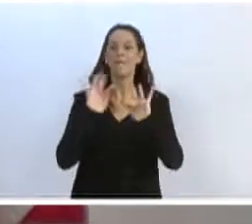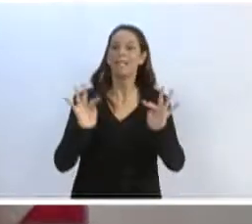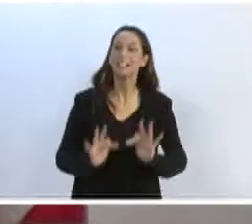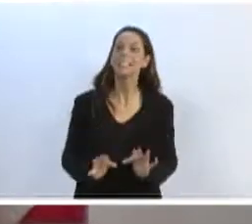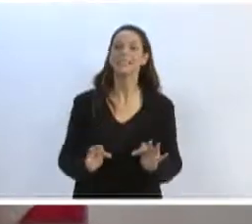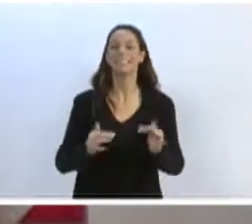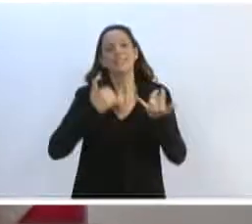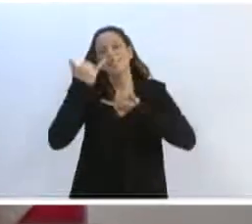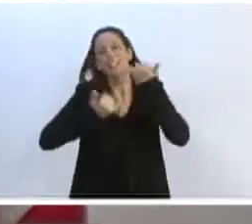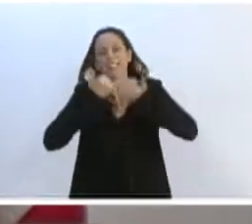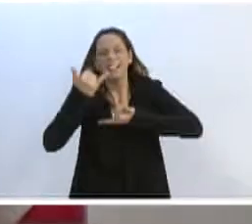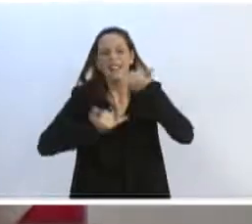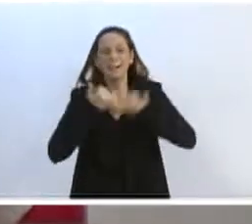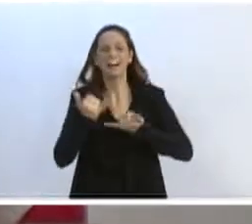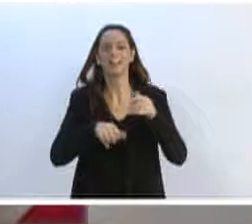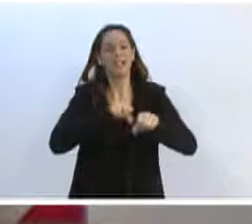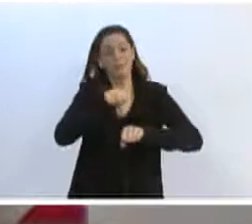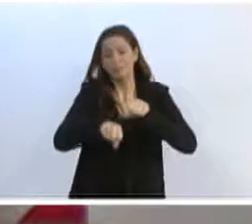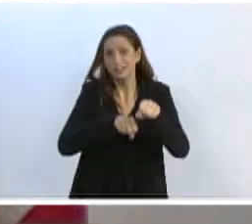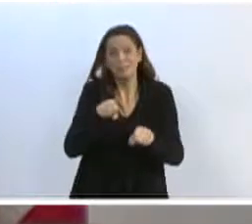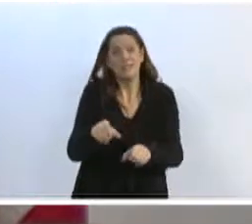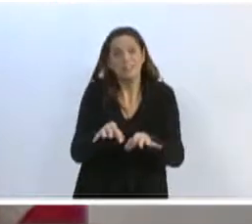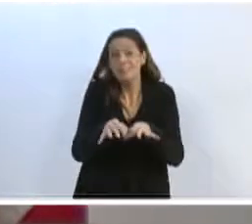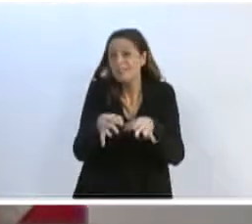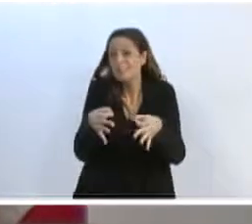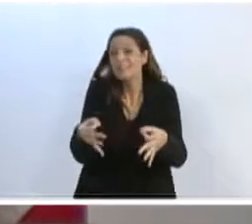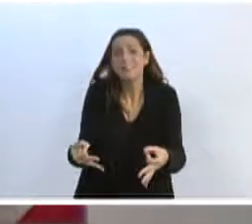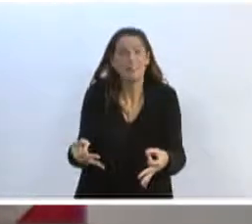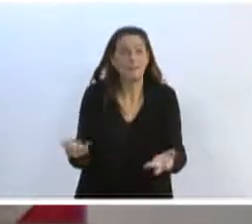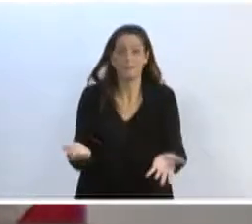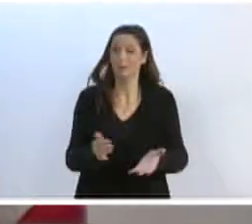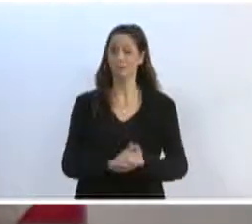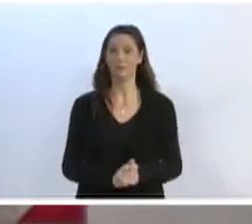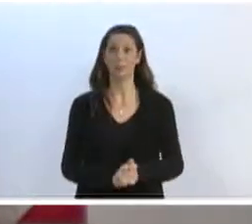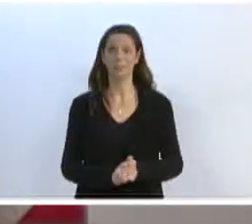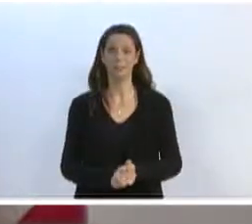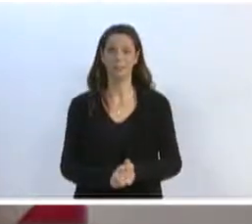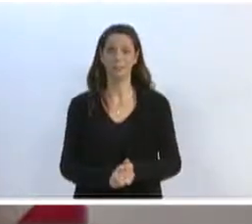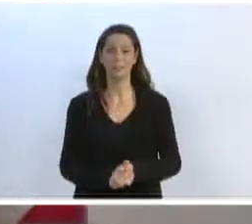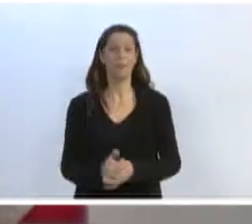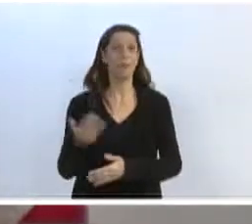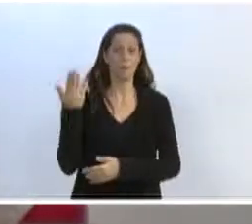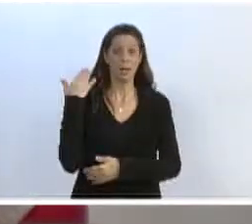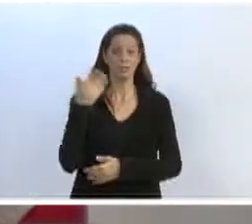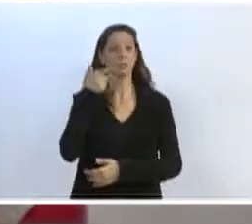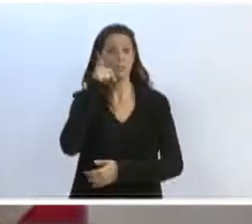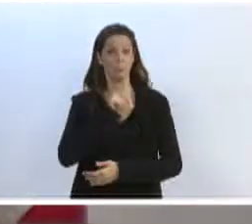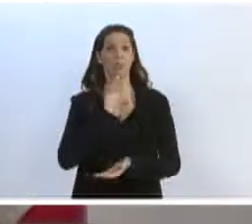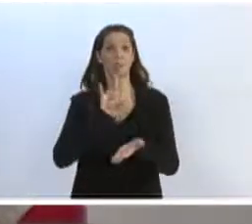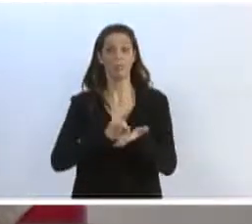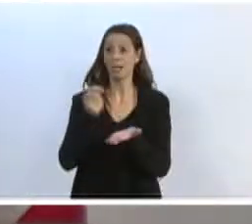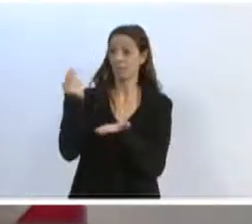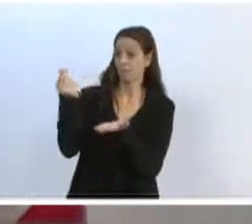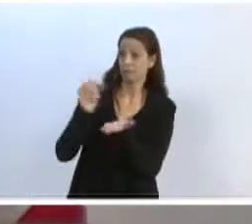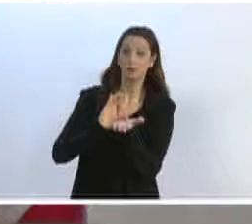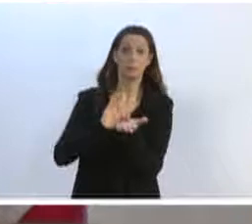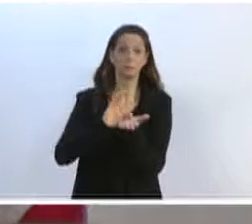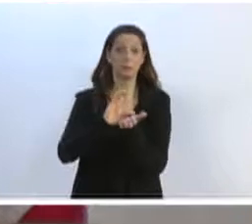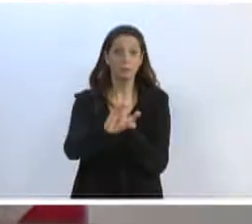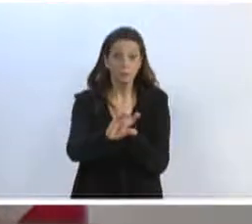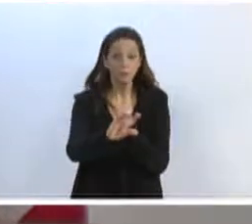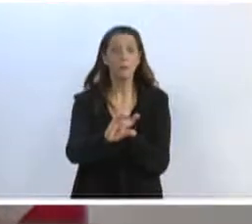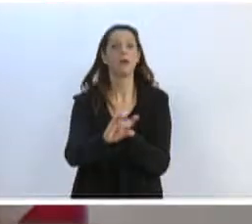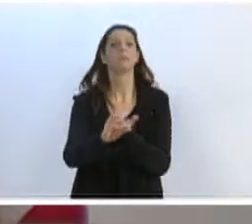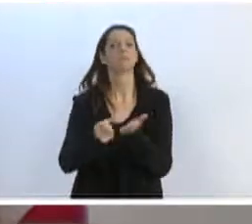simples mais simples a encaminhamento de uma subvenção recurso pequeno mínimo